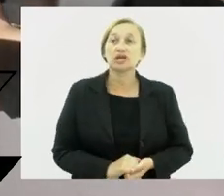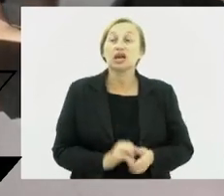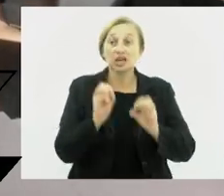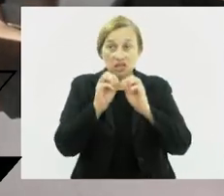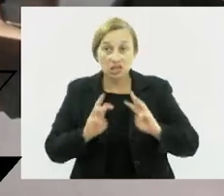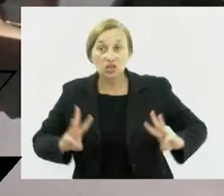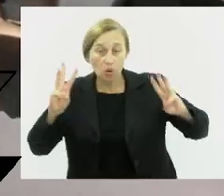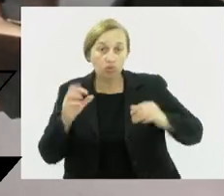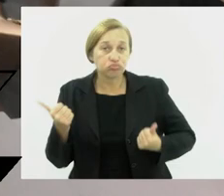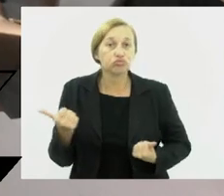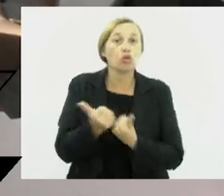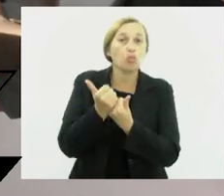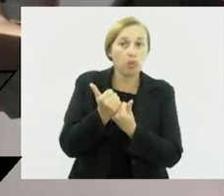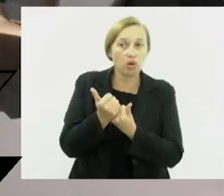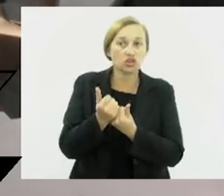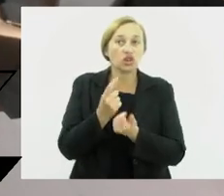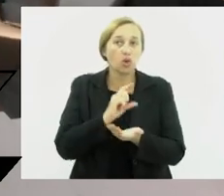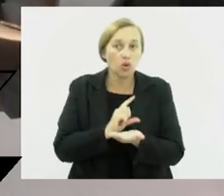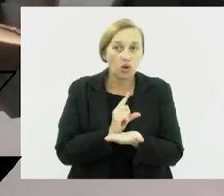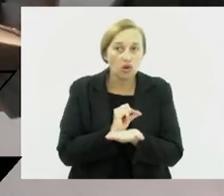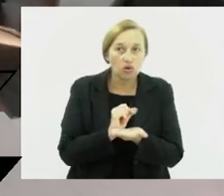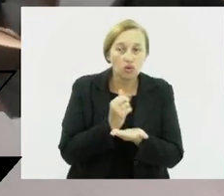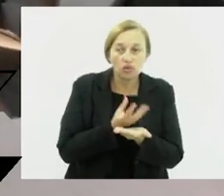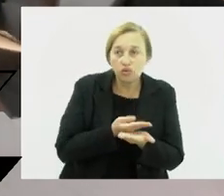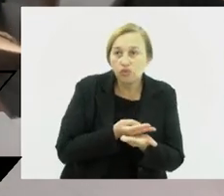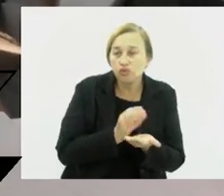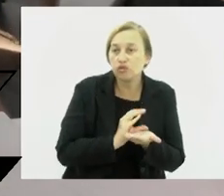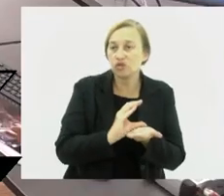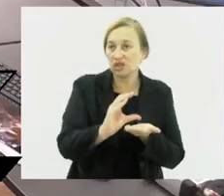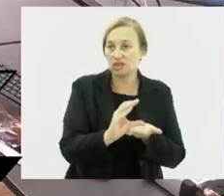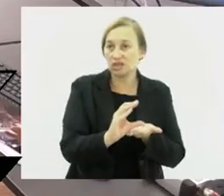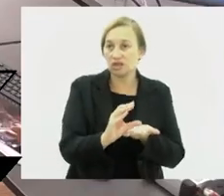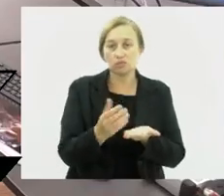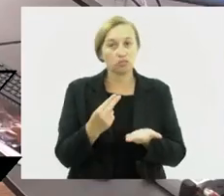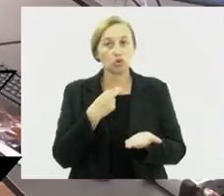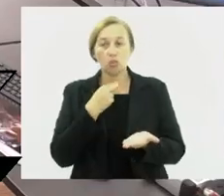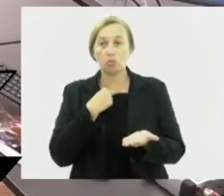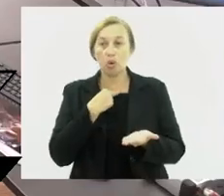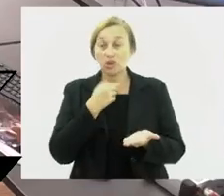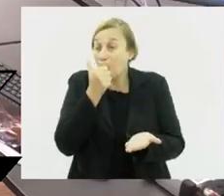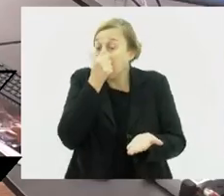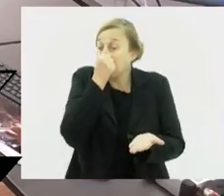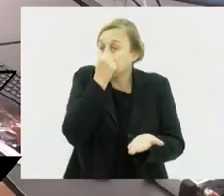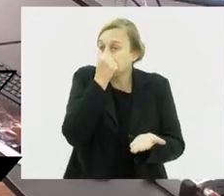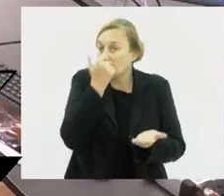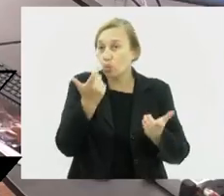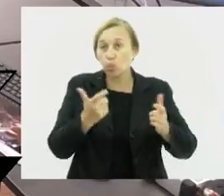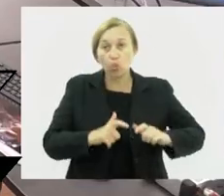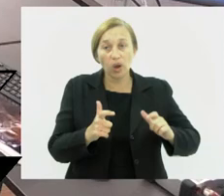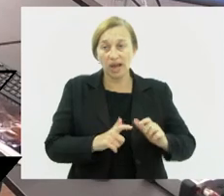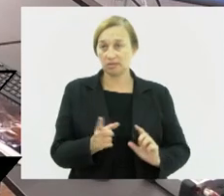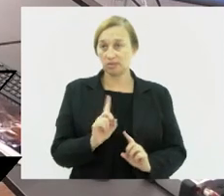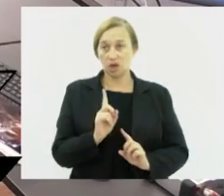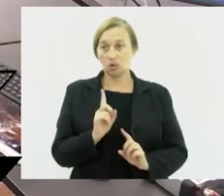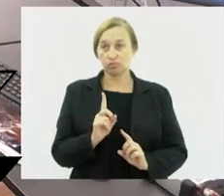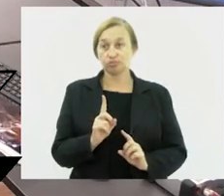têm suporte financeiro. Não se pode pensar em mandar animal para lá, porque eles já estão lotados, deputado Chico Machado, já estão lotados, deputado